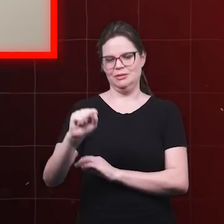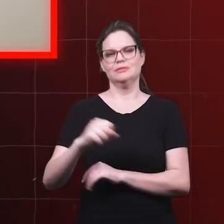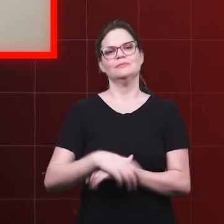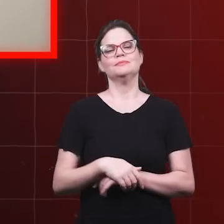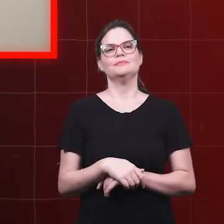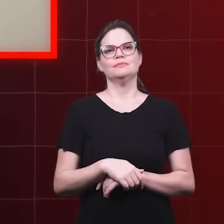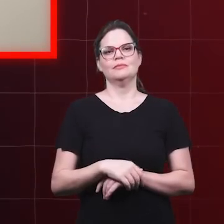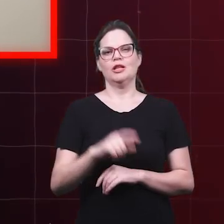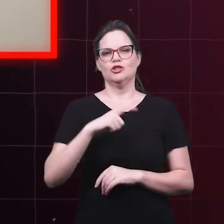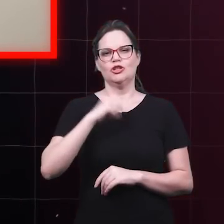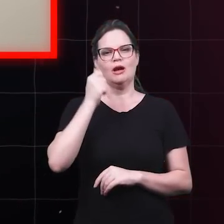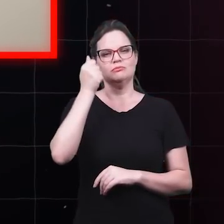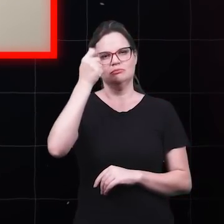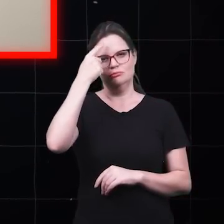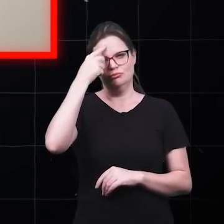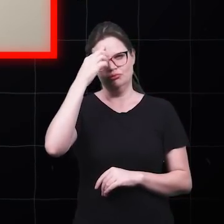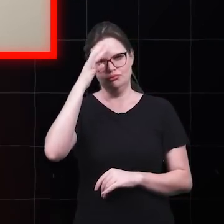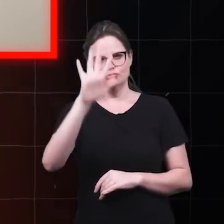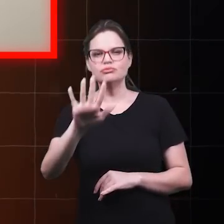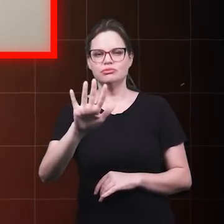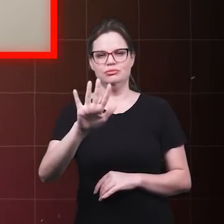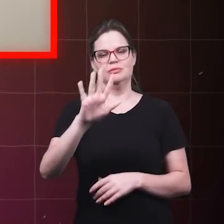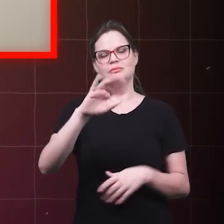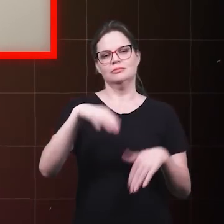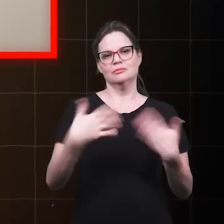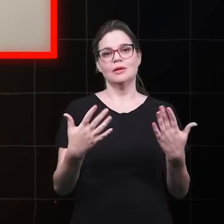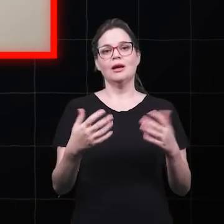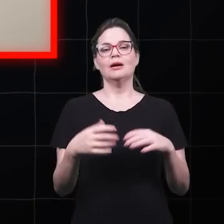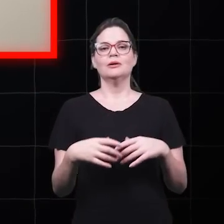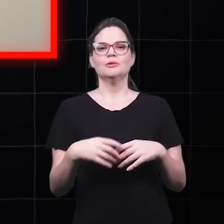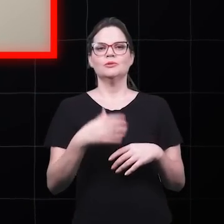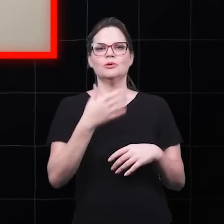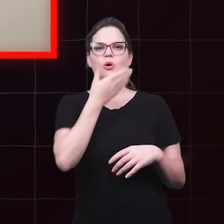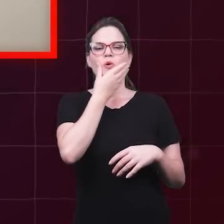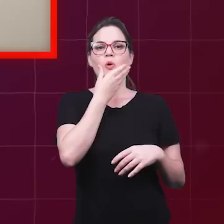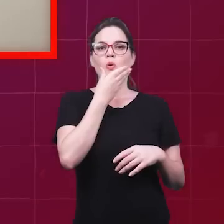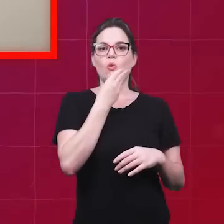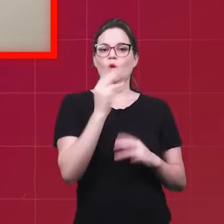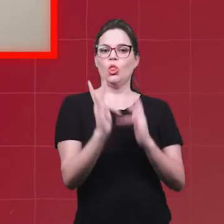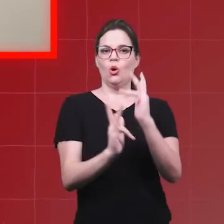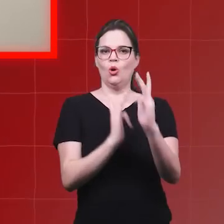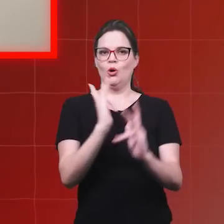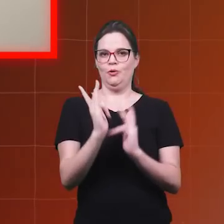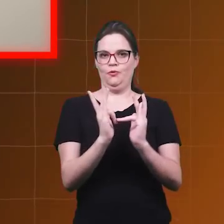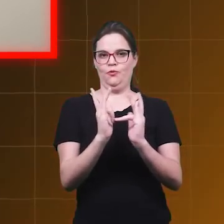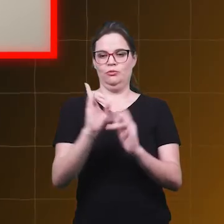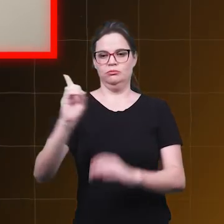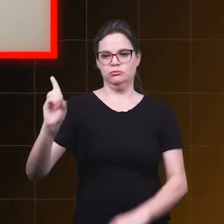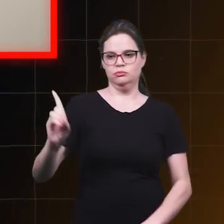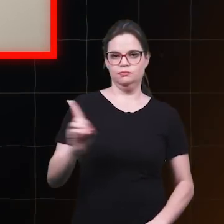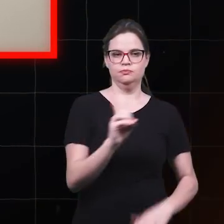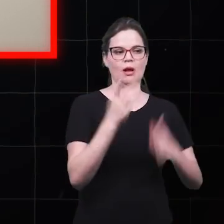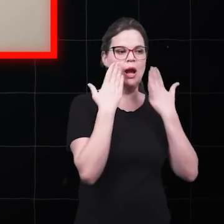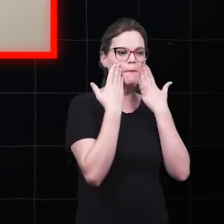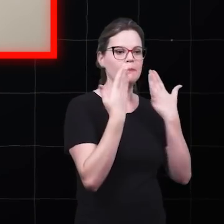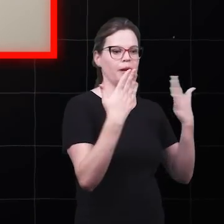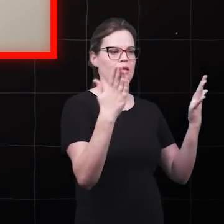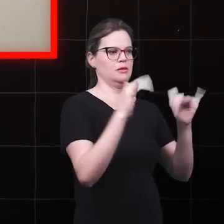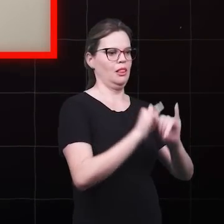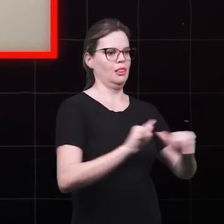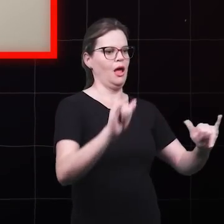e o noivo, ele só se apresentava no último dia da festa. Era o momento que ele